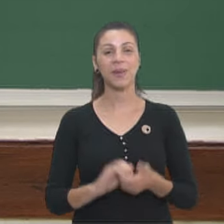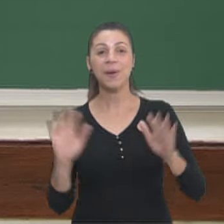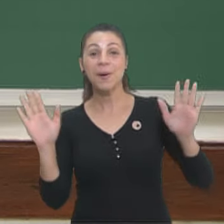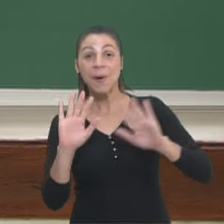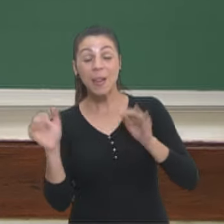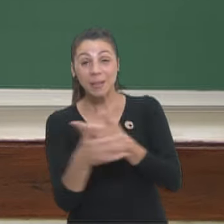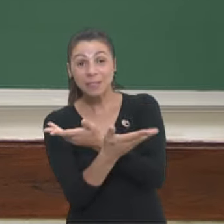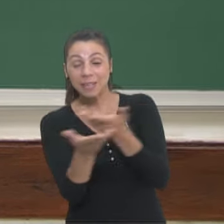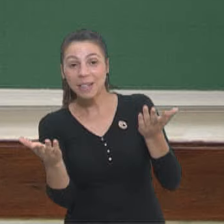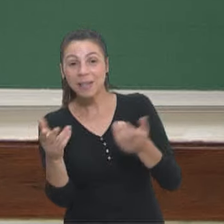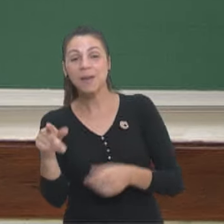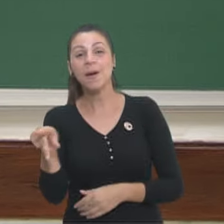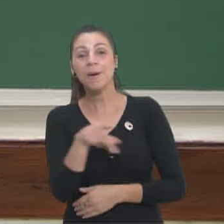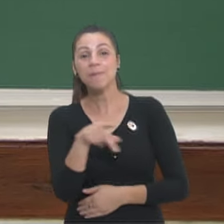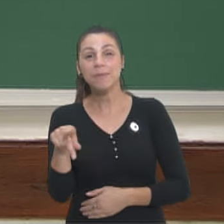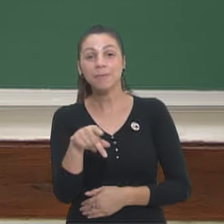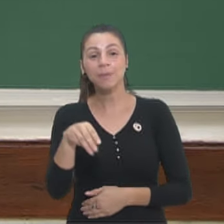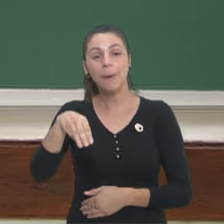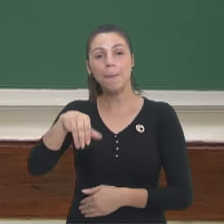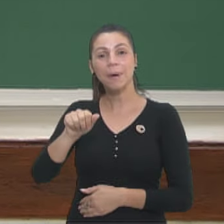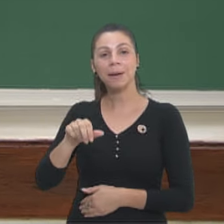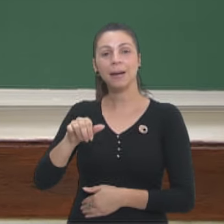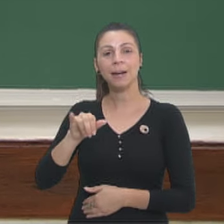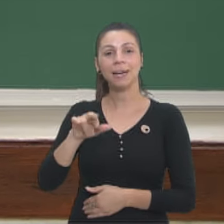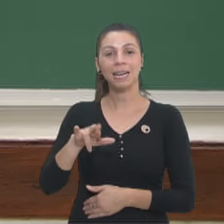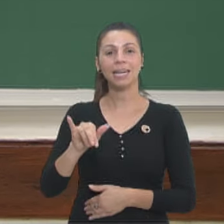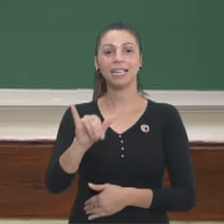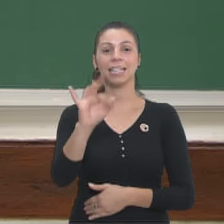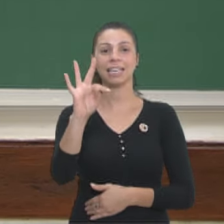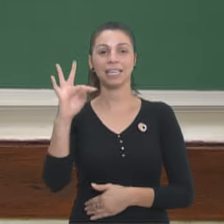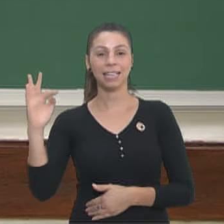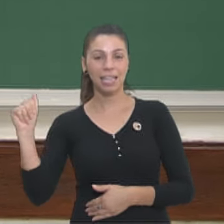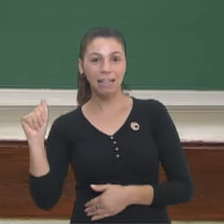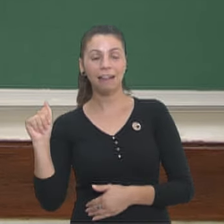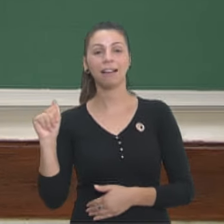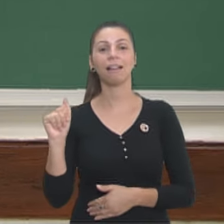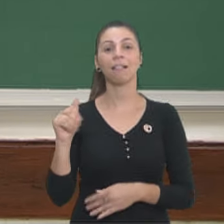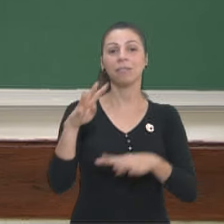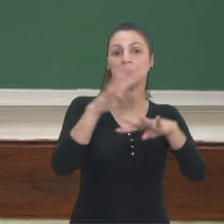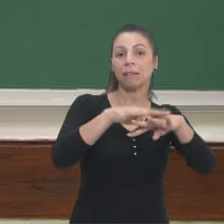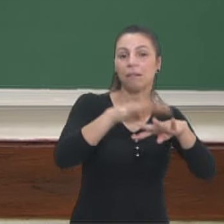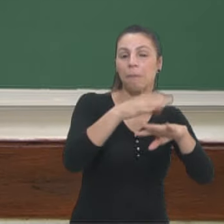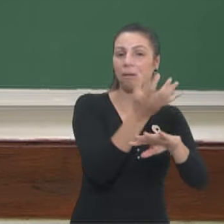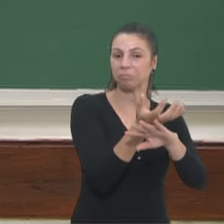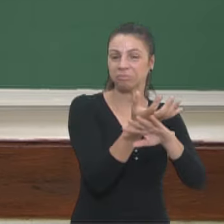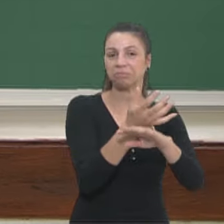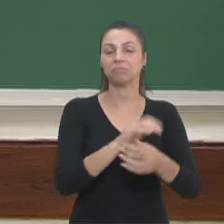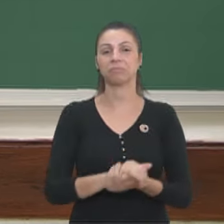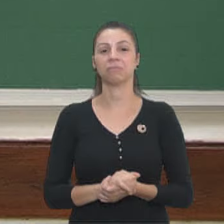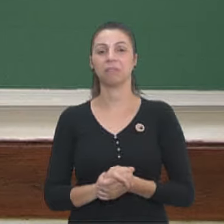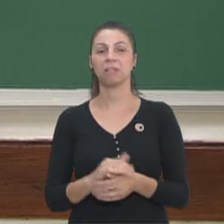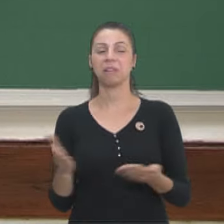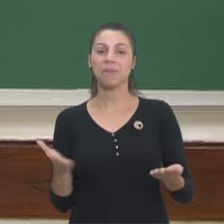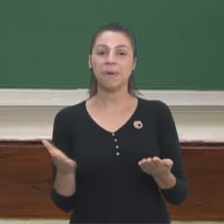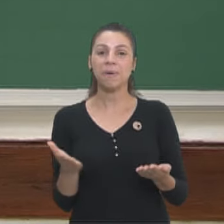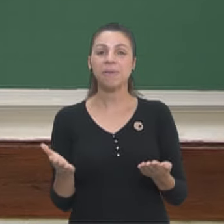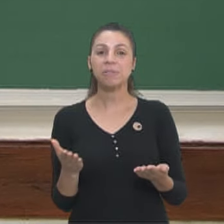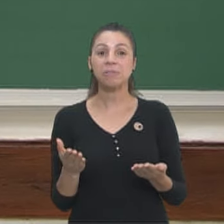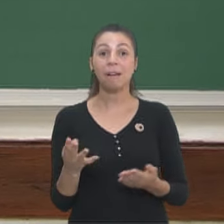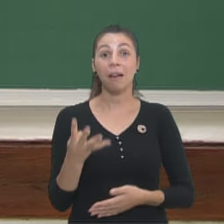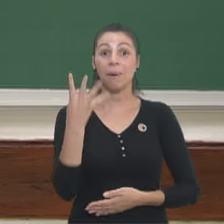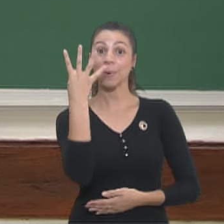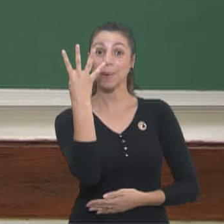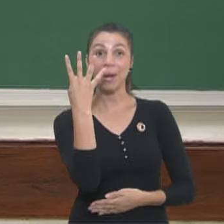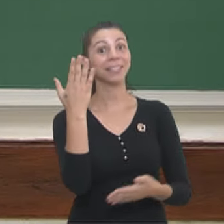Olá pessoal, sou a professora Marita, professora da Rede Estadual da disciplina de Matemática e hoje nós estamos aqui para a nossa